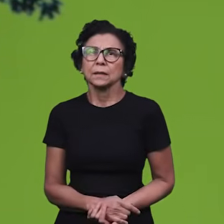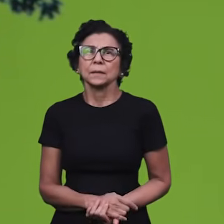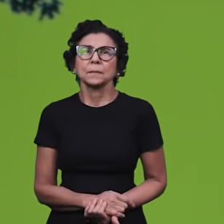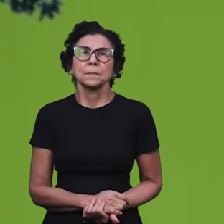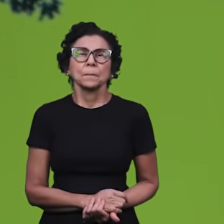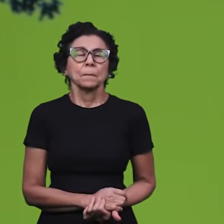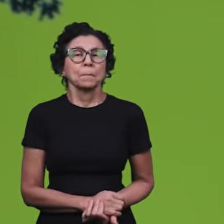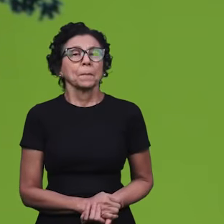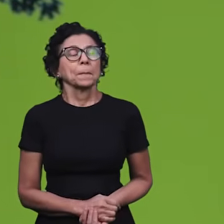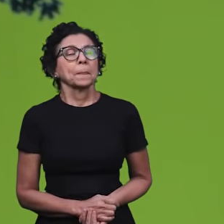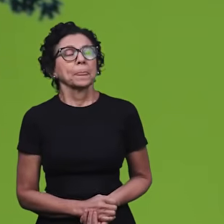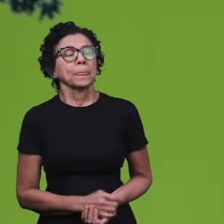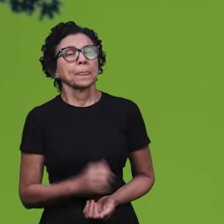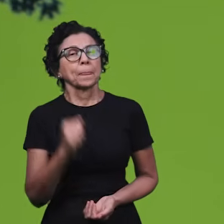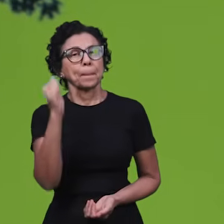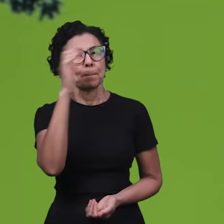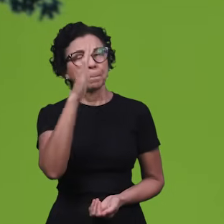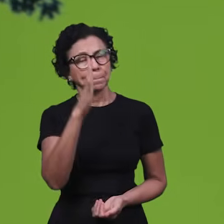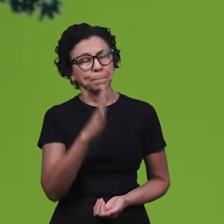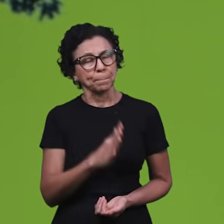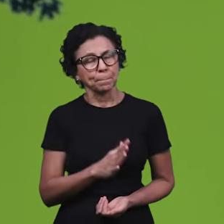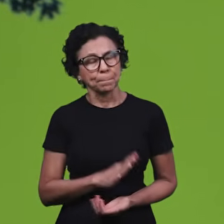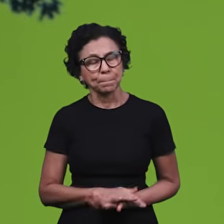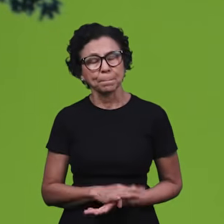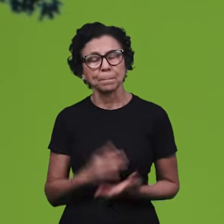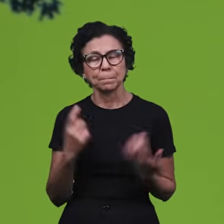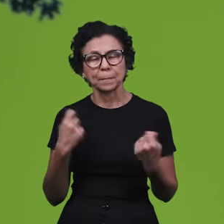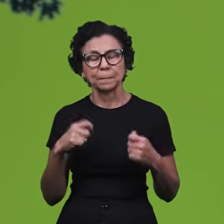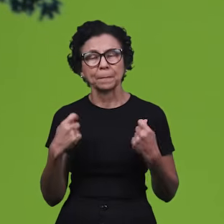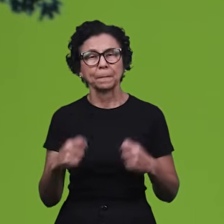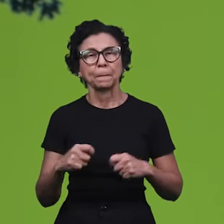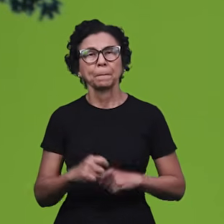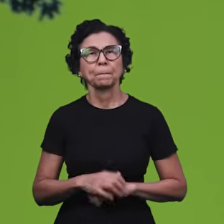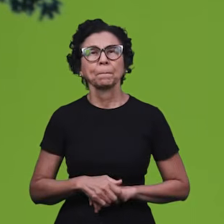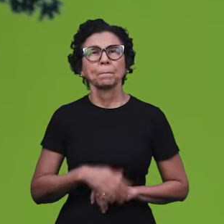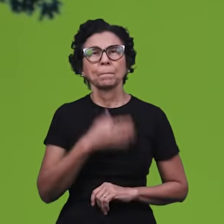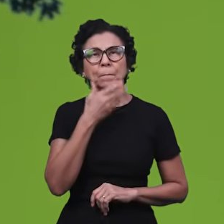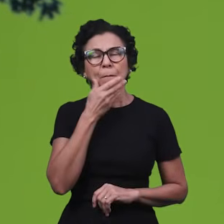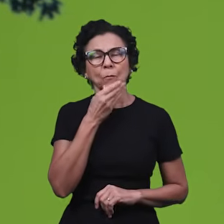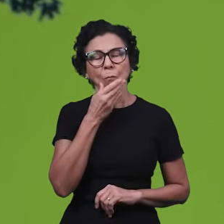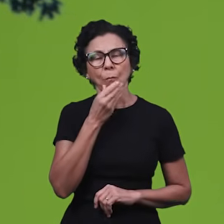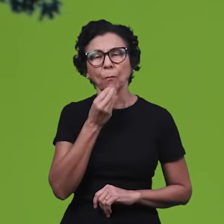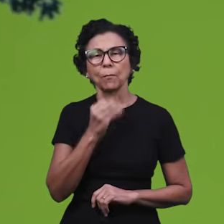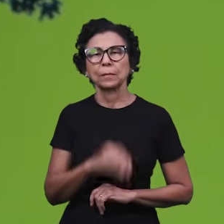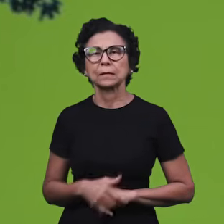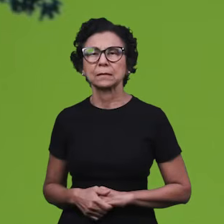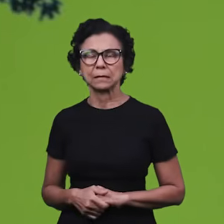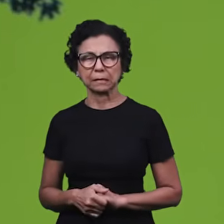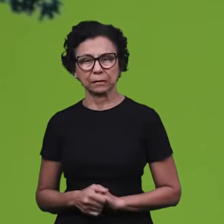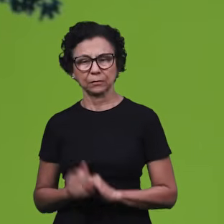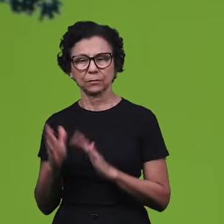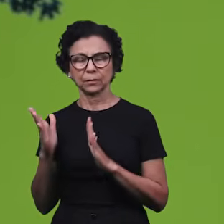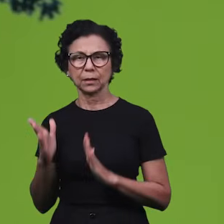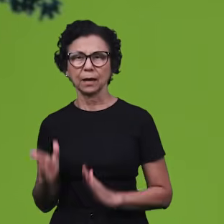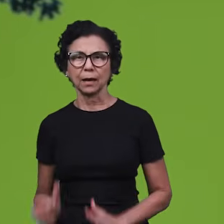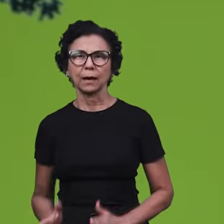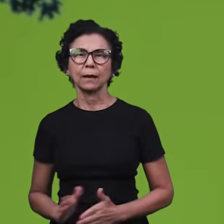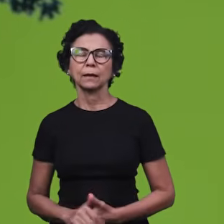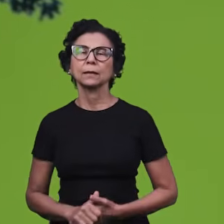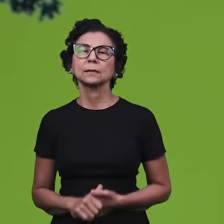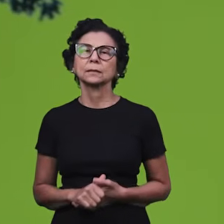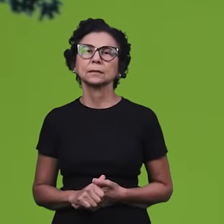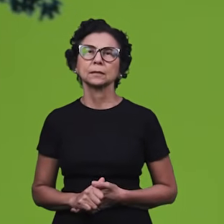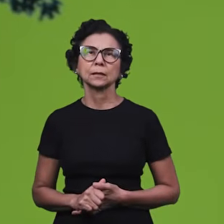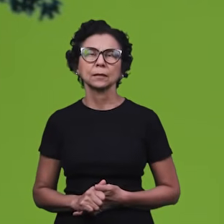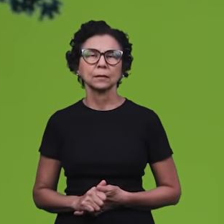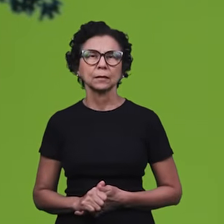no Brasil ainda precisa de valentes, fiéis que se disponham ao trabalho em todas